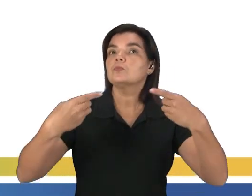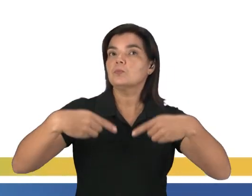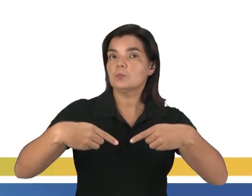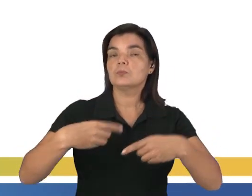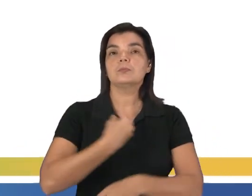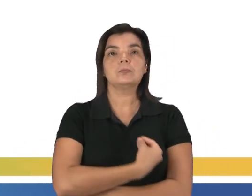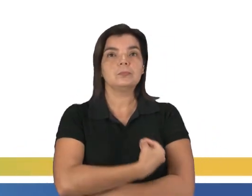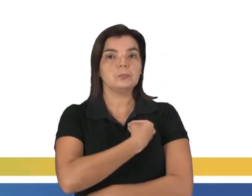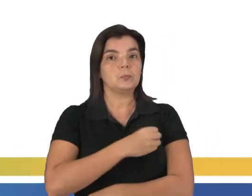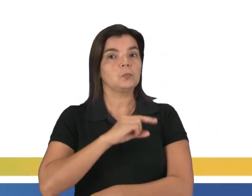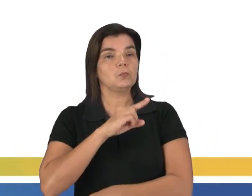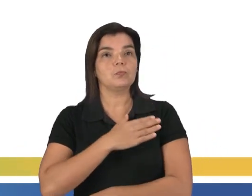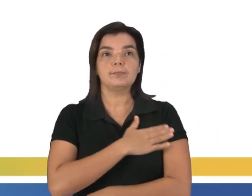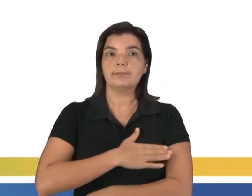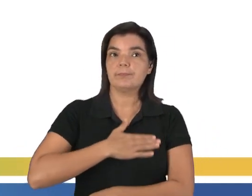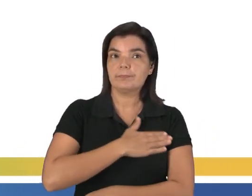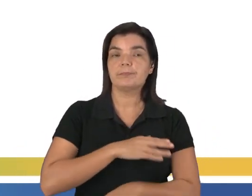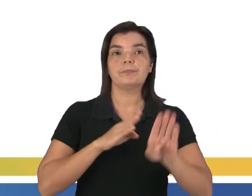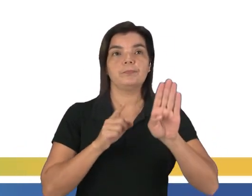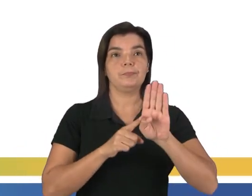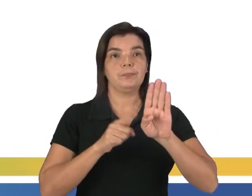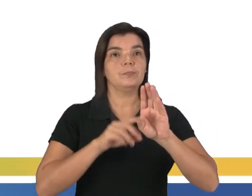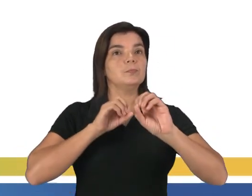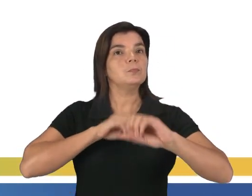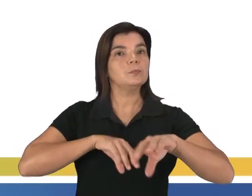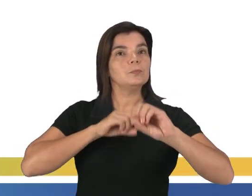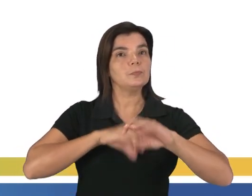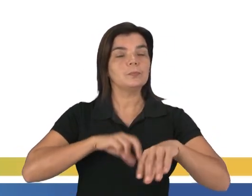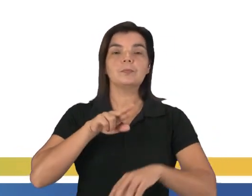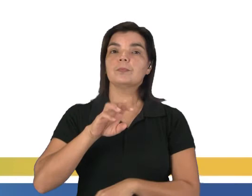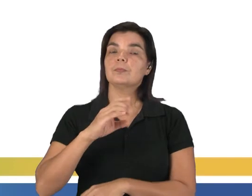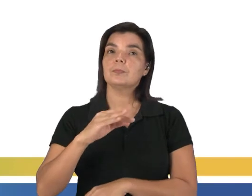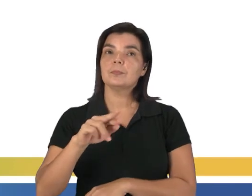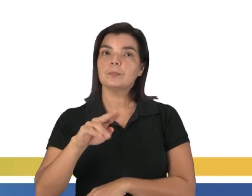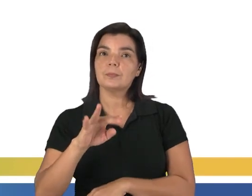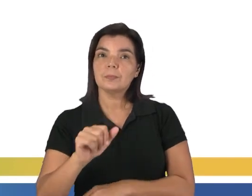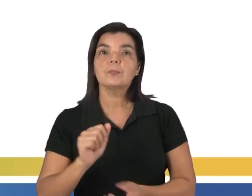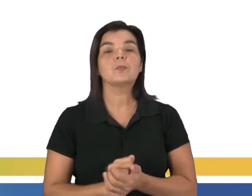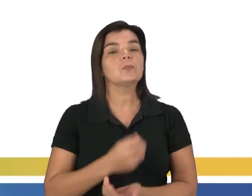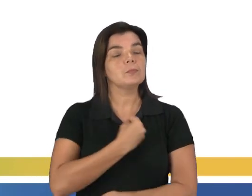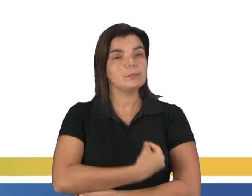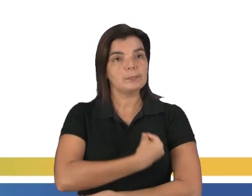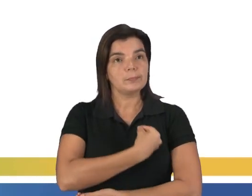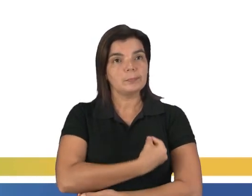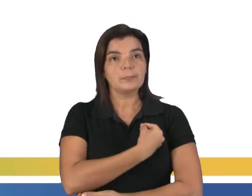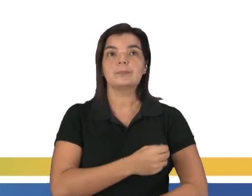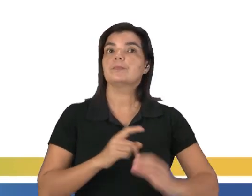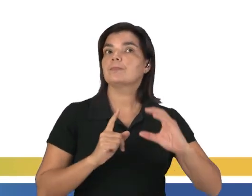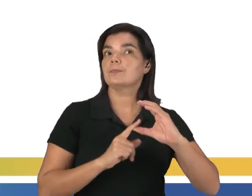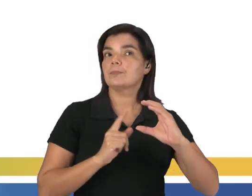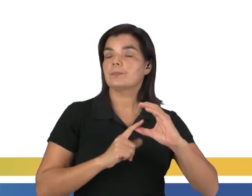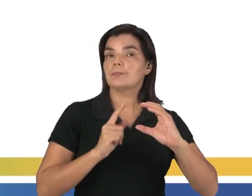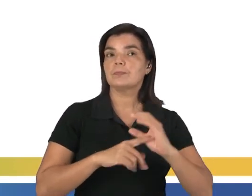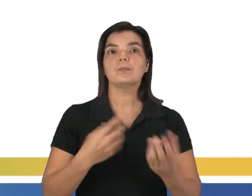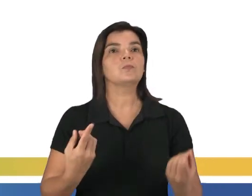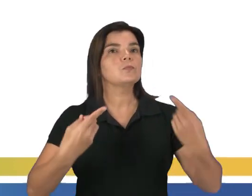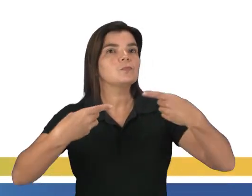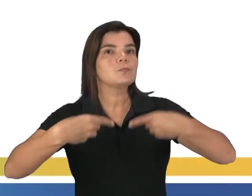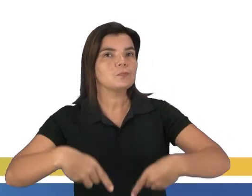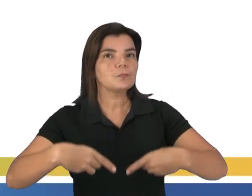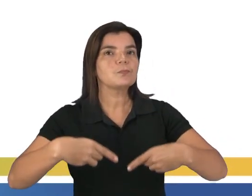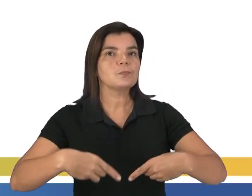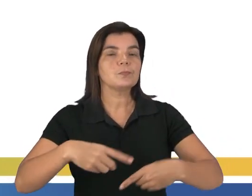rendimento, esporte de participação ou lazer. B, educacional, recreativo ou participação.